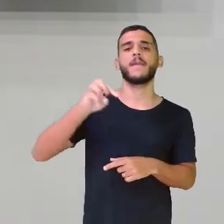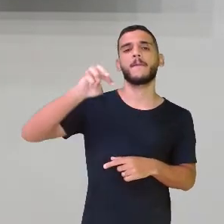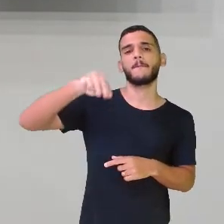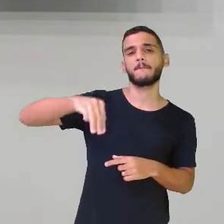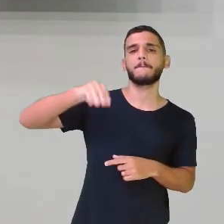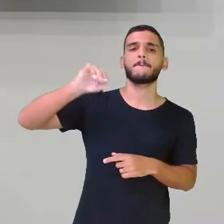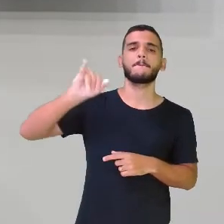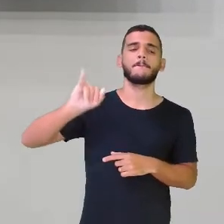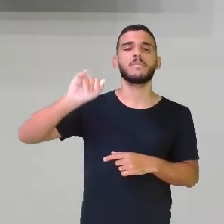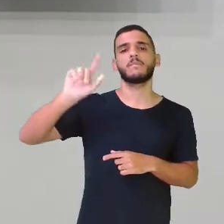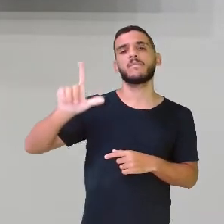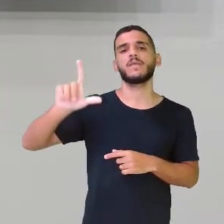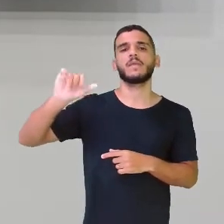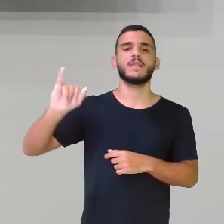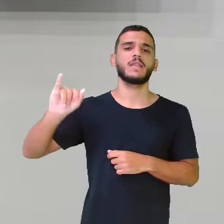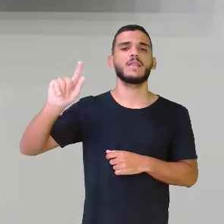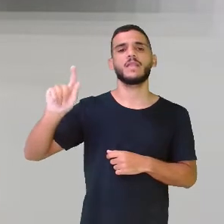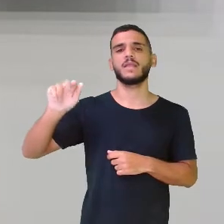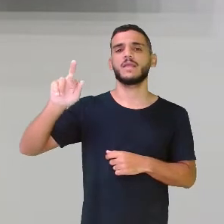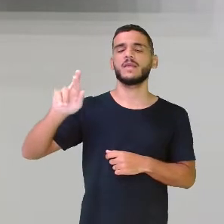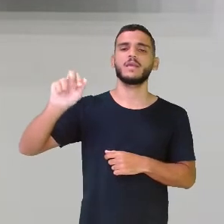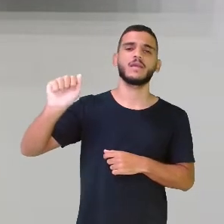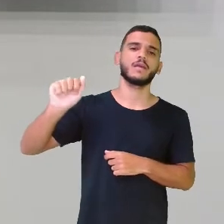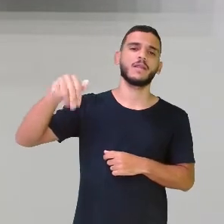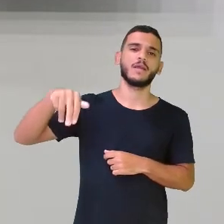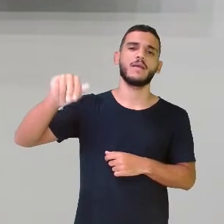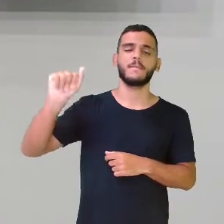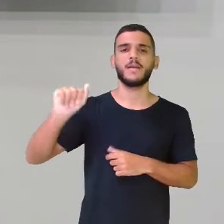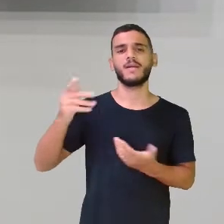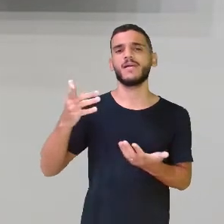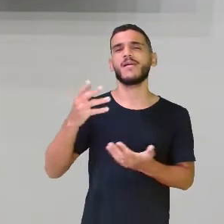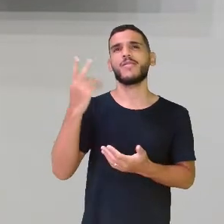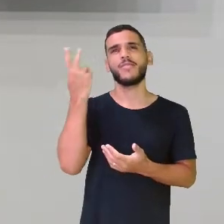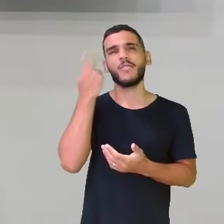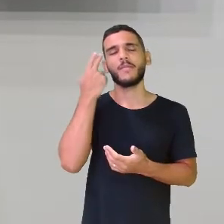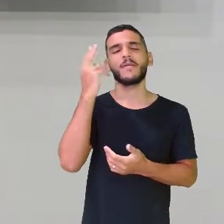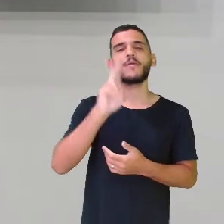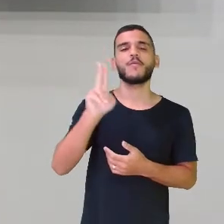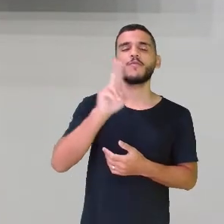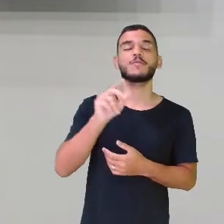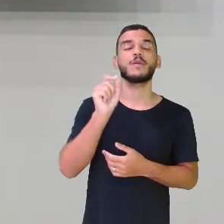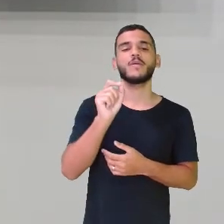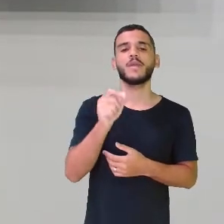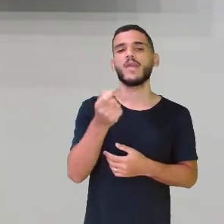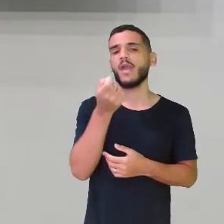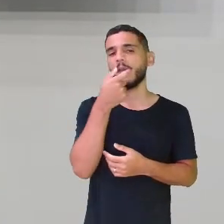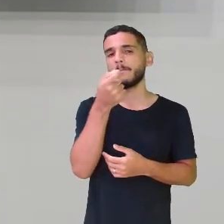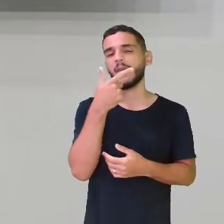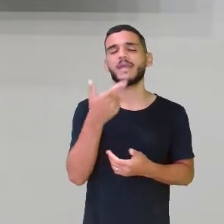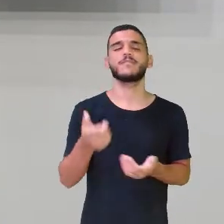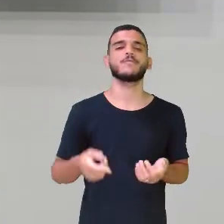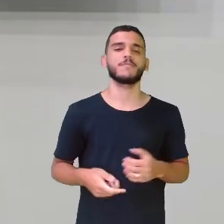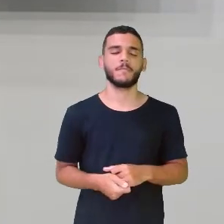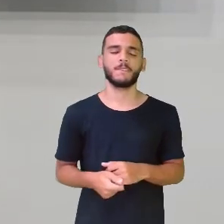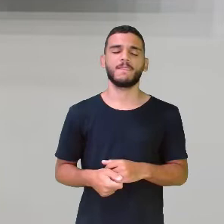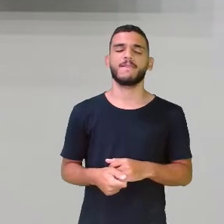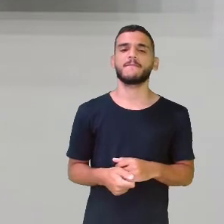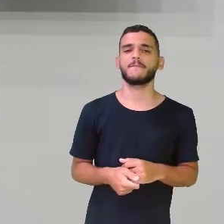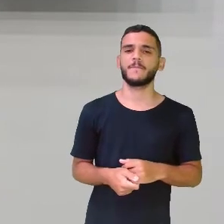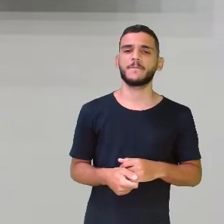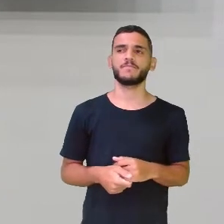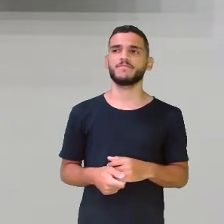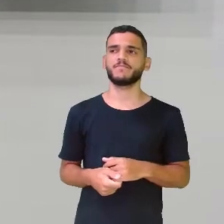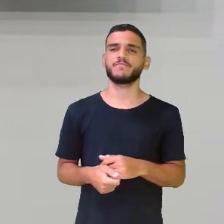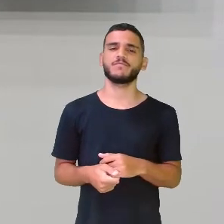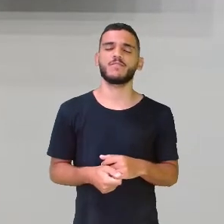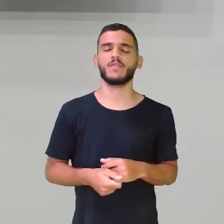utilizado normalmente nas composições dos remédios, naquele comprimidinho que você toma quando está com dor de cabeça. Imagina se